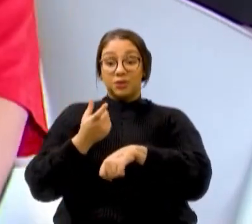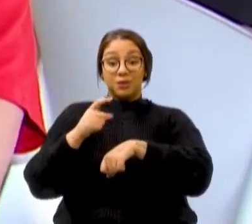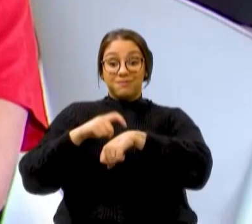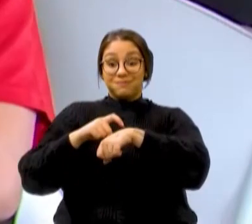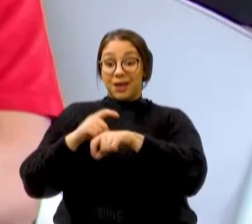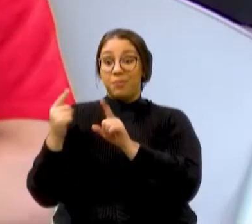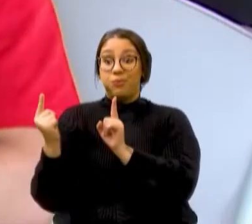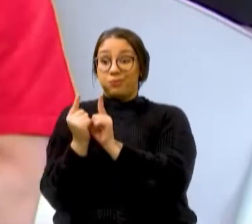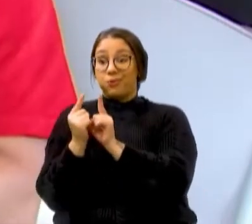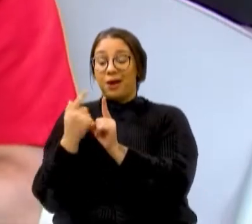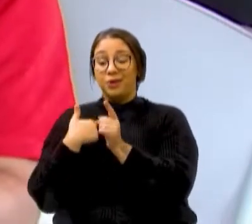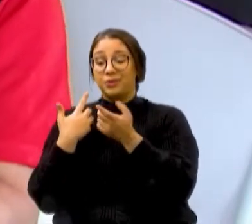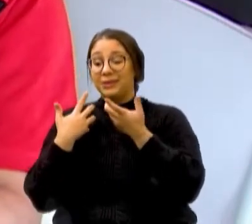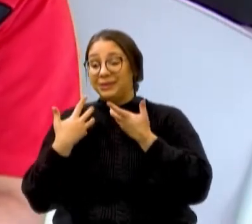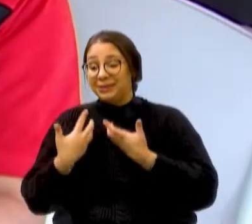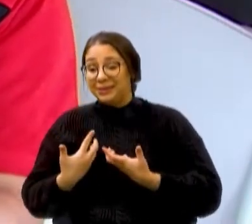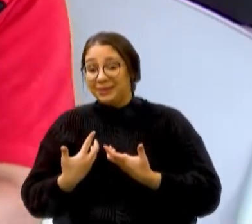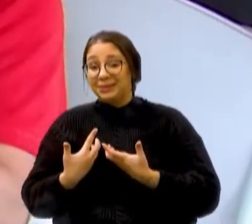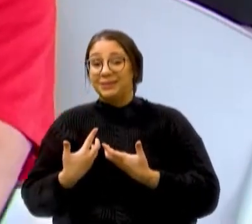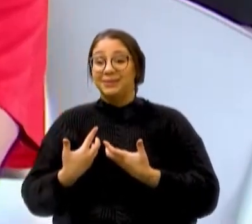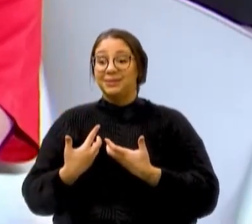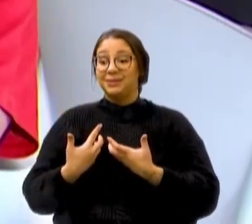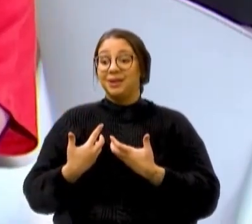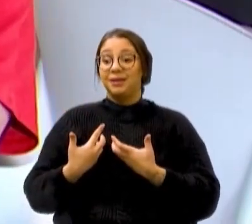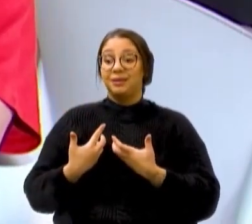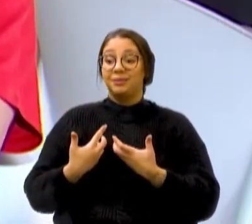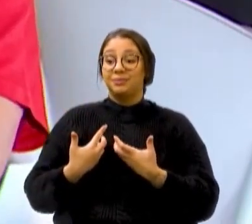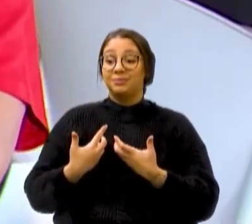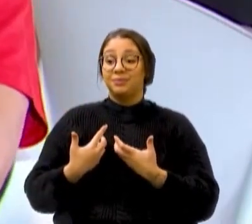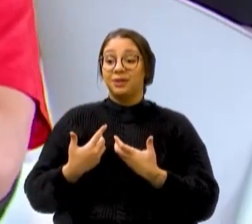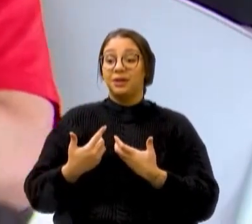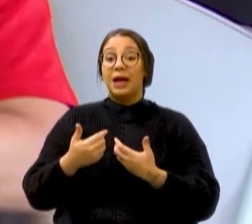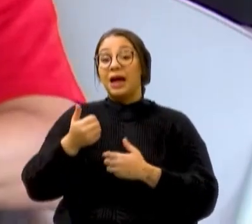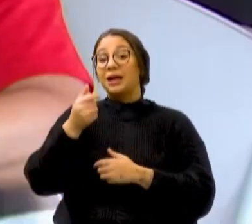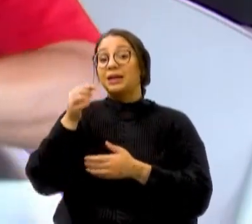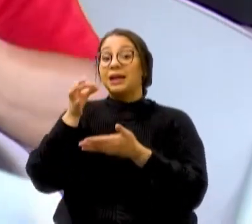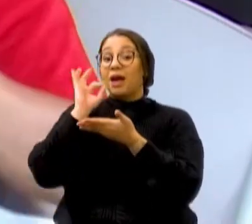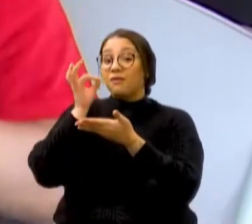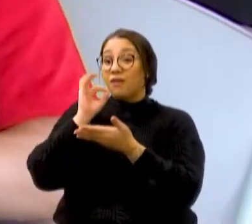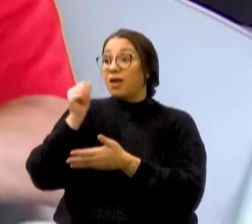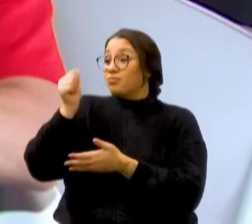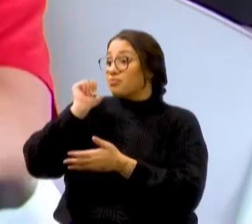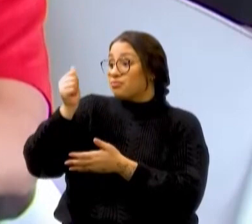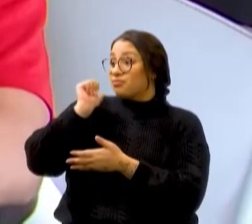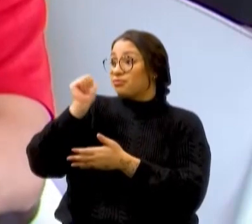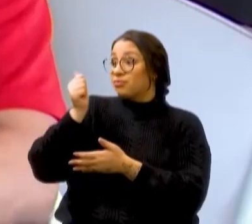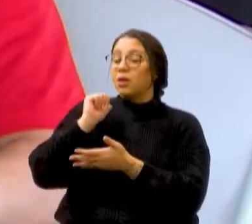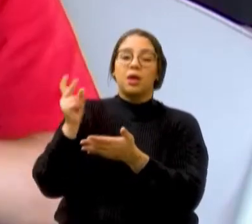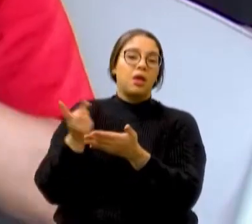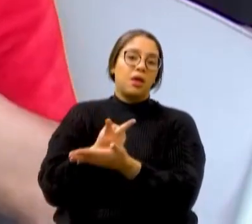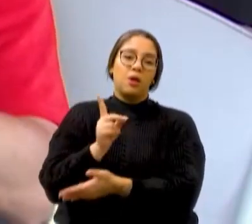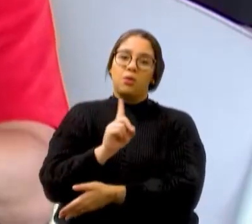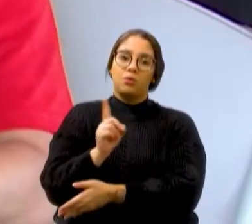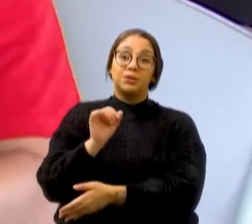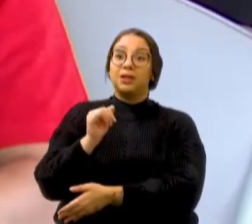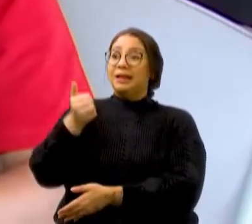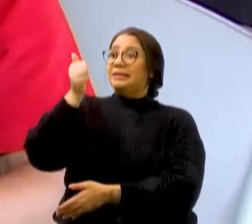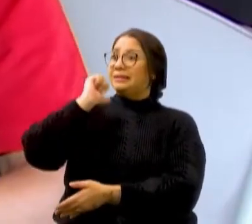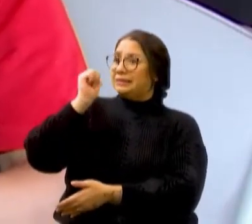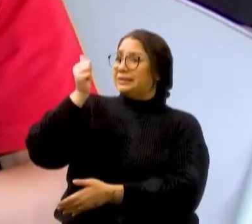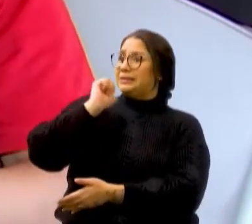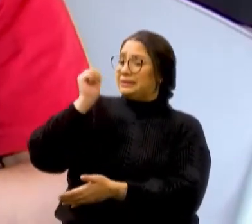pouco tempo, agitada, e estou cansado, começo a ingerir muito café. É um erro. O